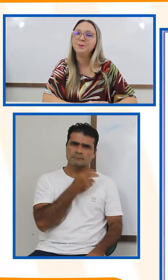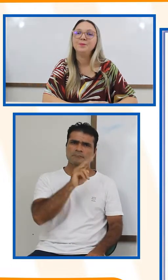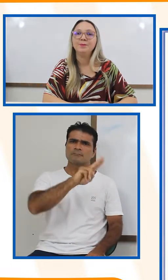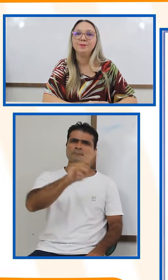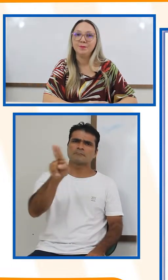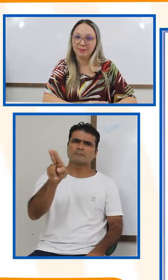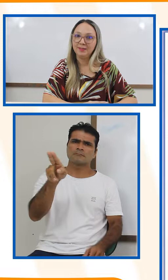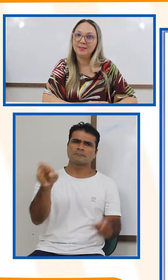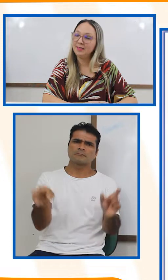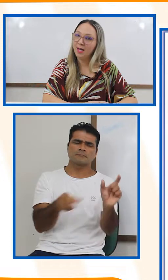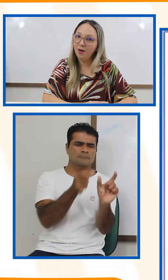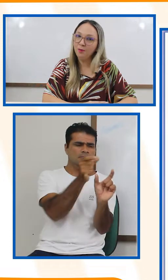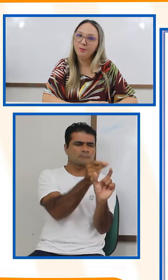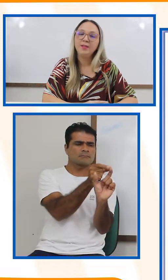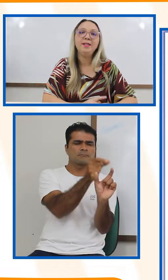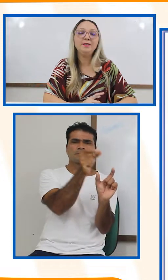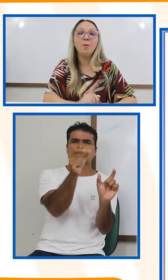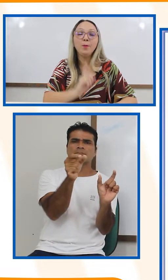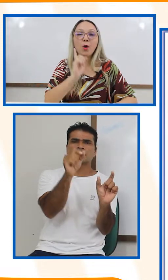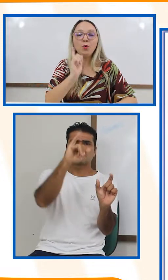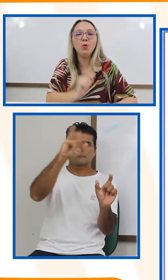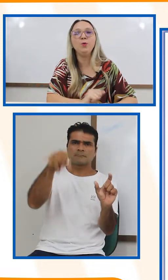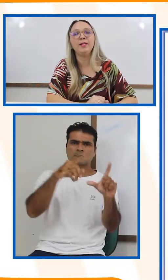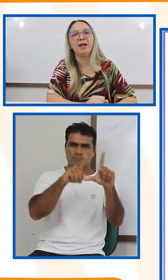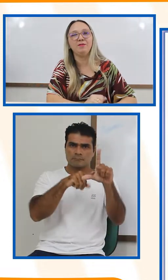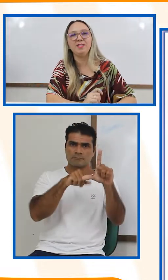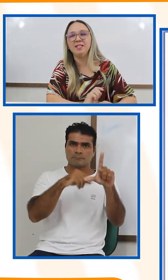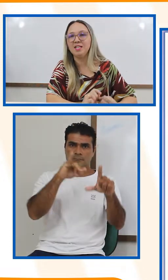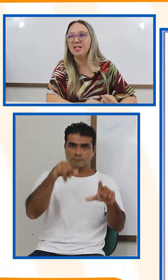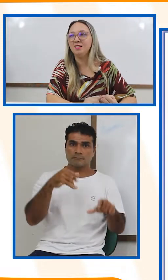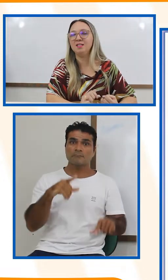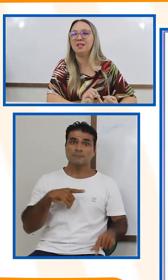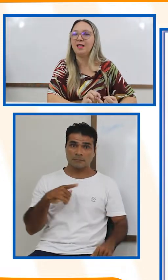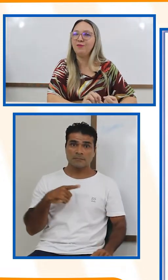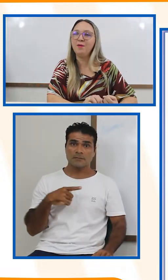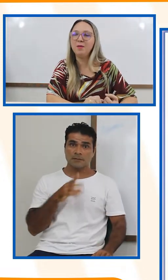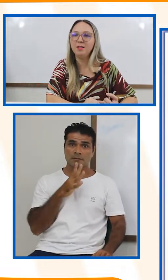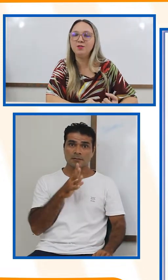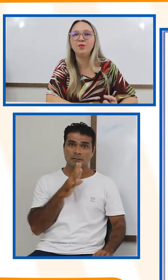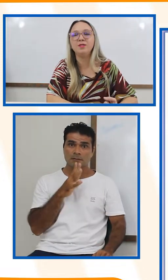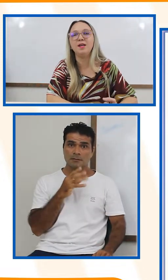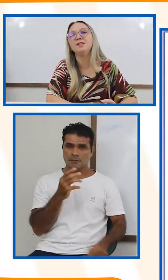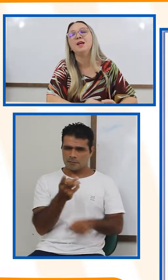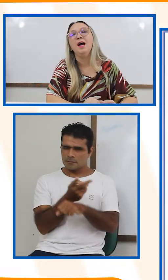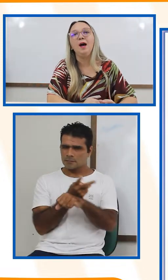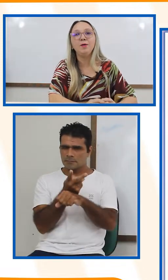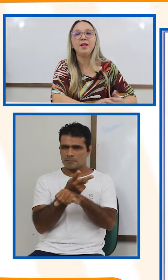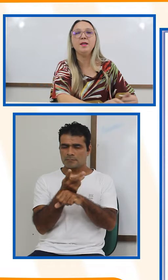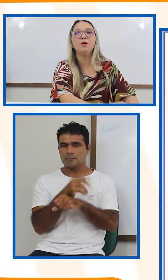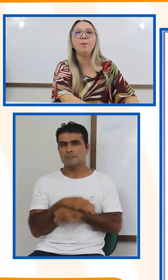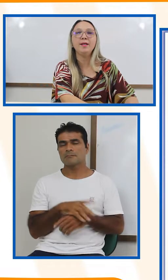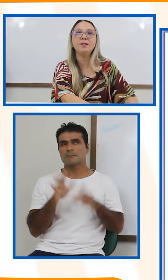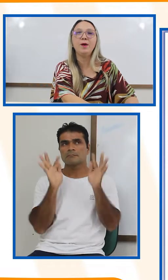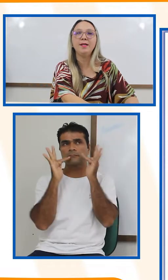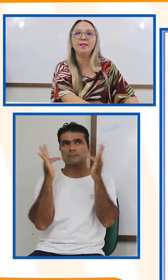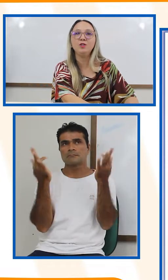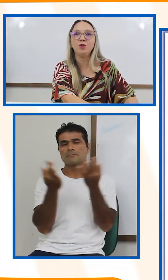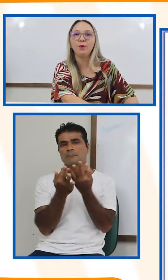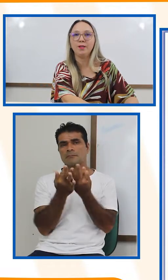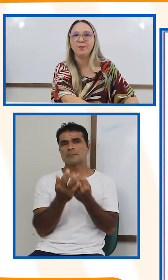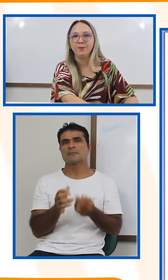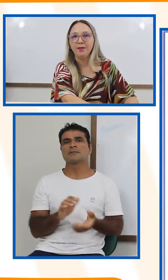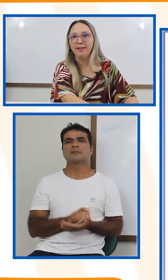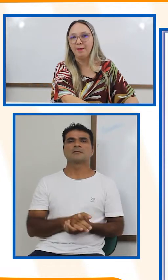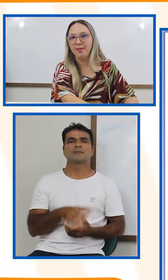Conhece? Não? Então procurem na vizinhança, na família de vocês, alguém que começa com a letra